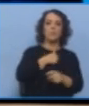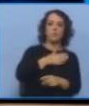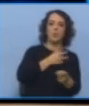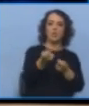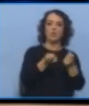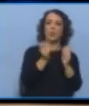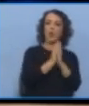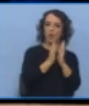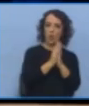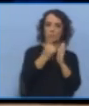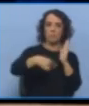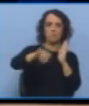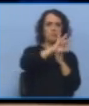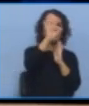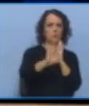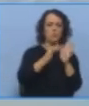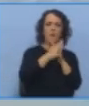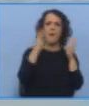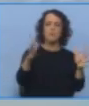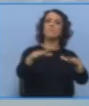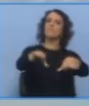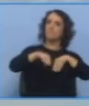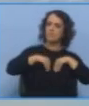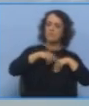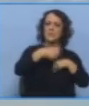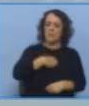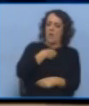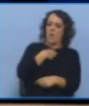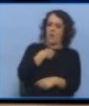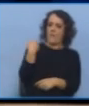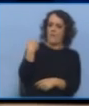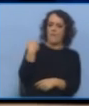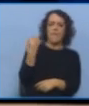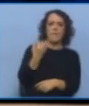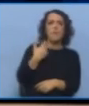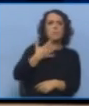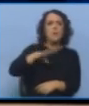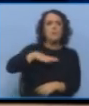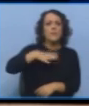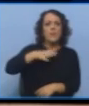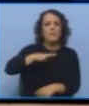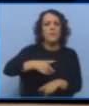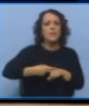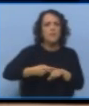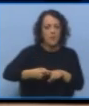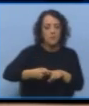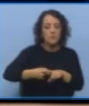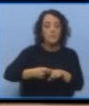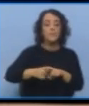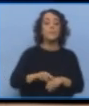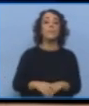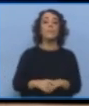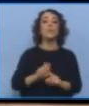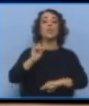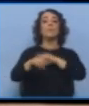de acolhimento é muito elevada. As pessoas sentem-se muito interpeladas e querem aderir. Depois chegam